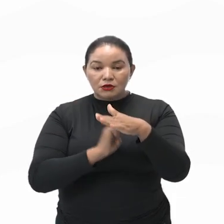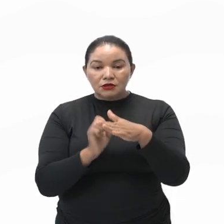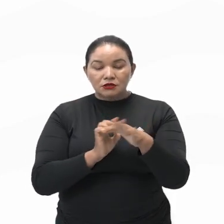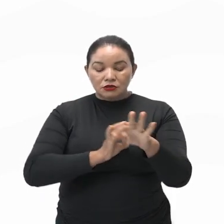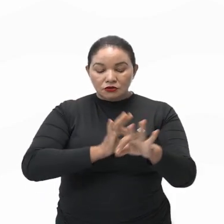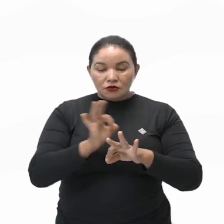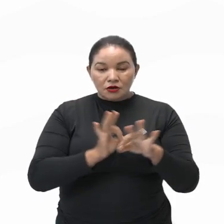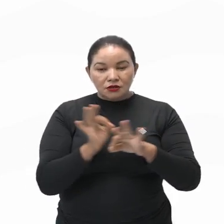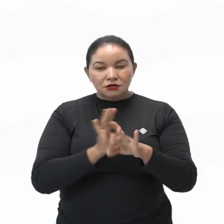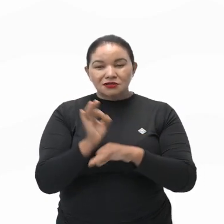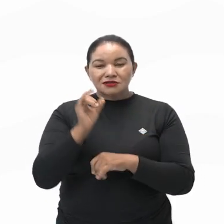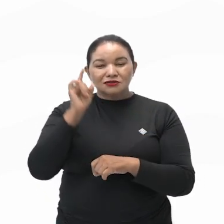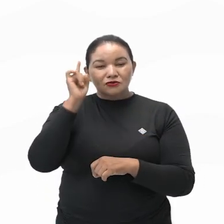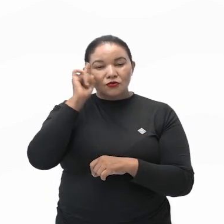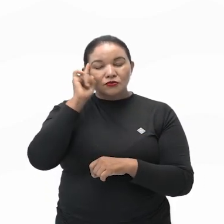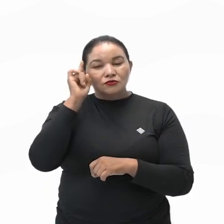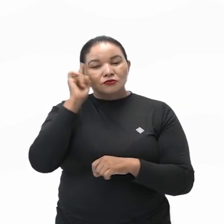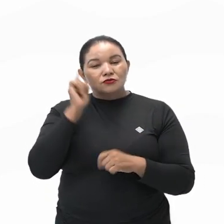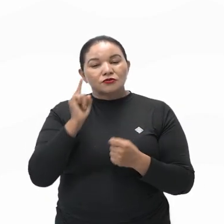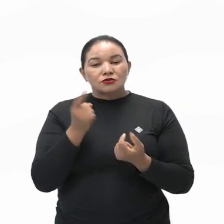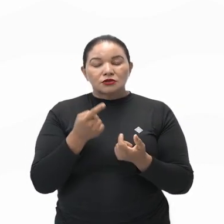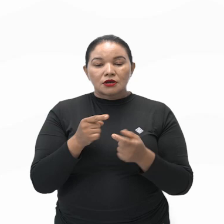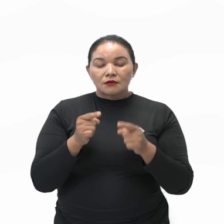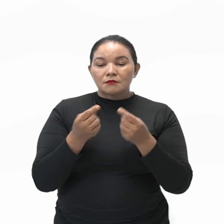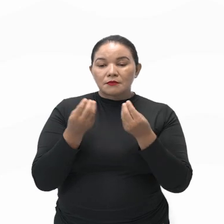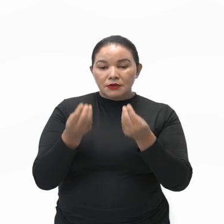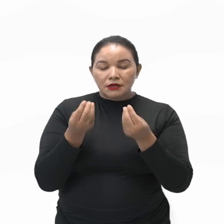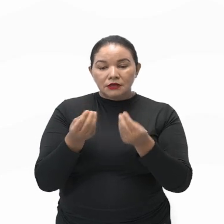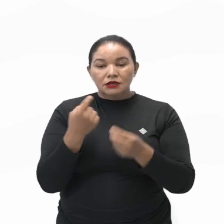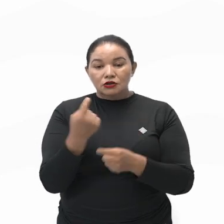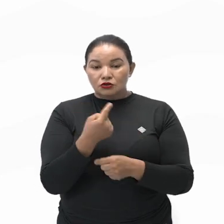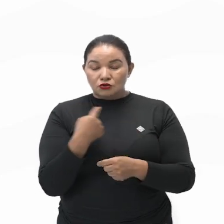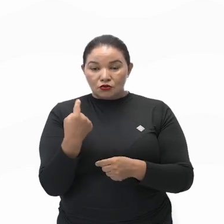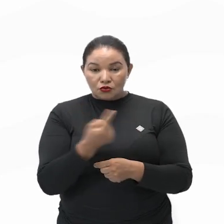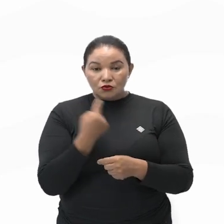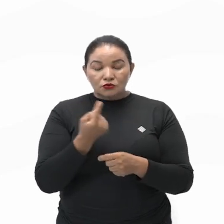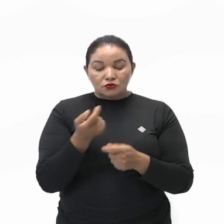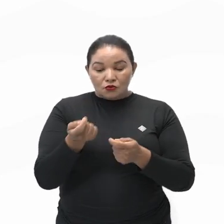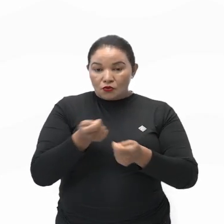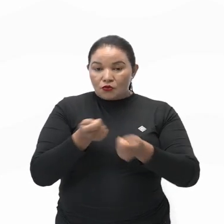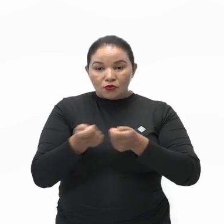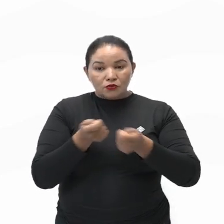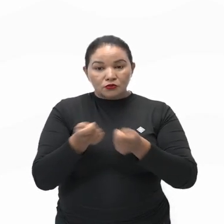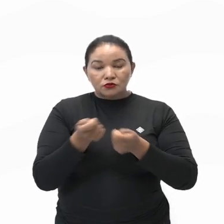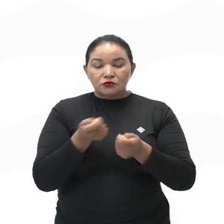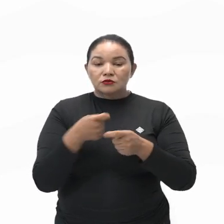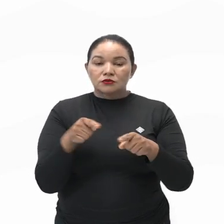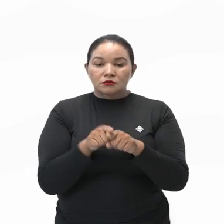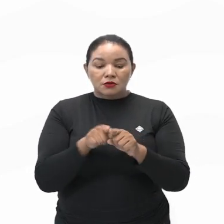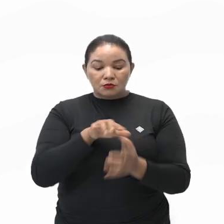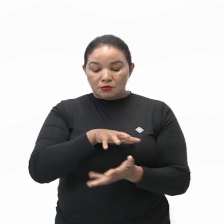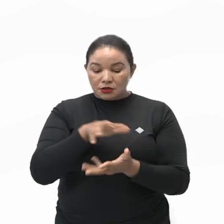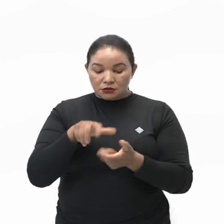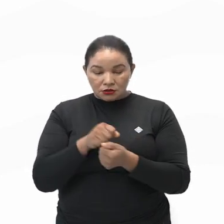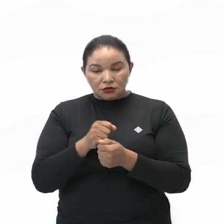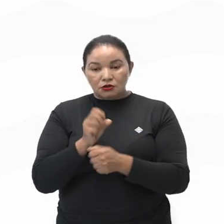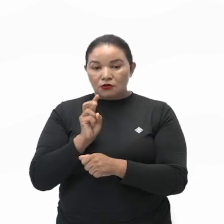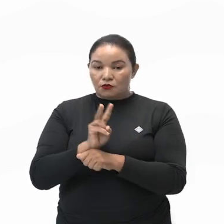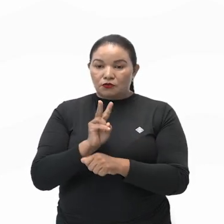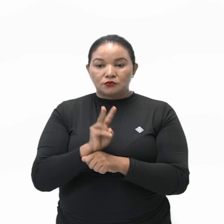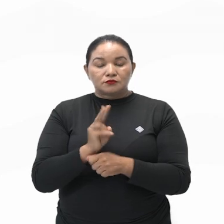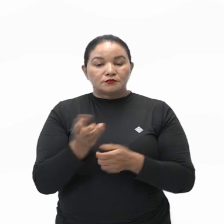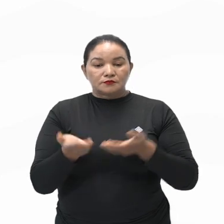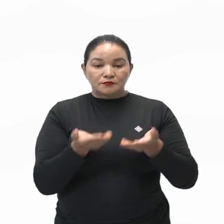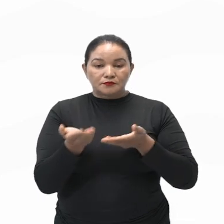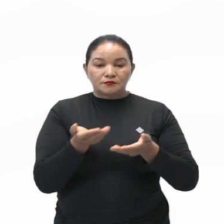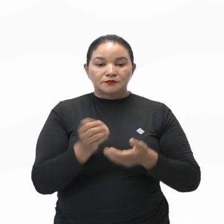isso diariamente para que a gente possa realmente fazer um controle disso e cuidar do nosso planeta. E aí